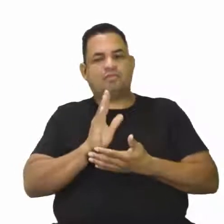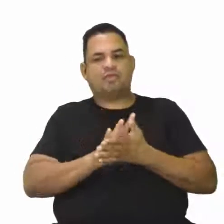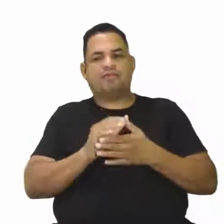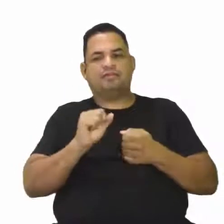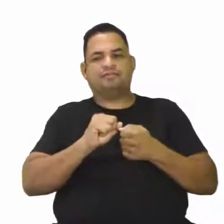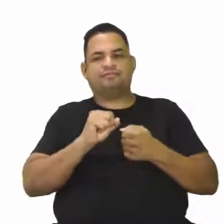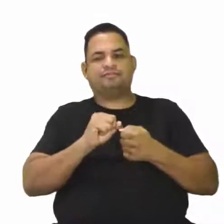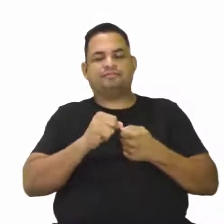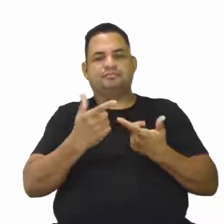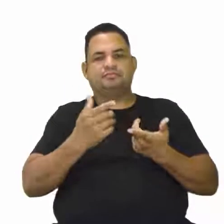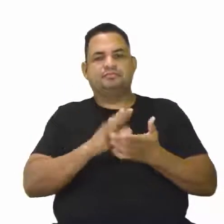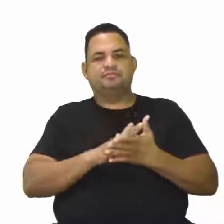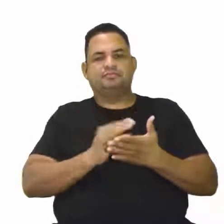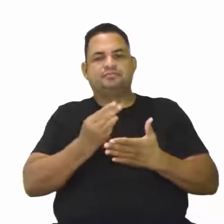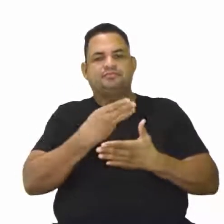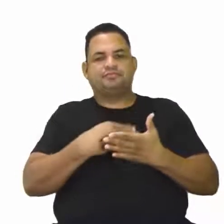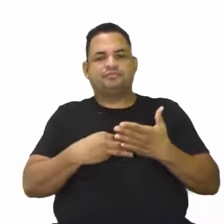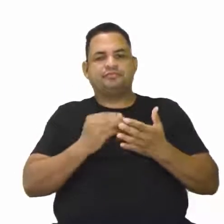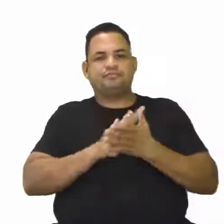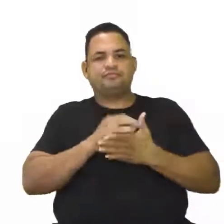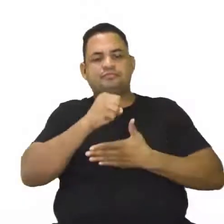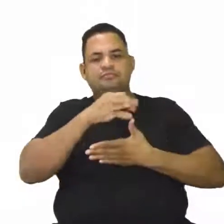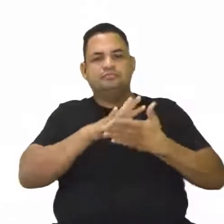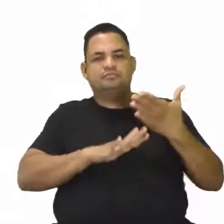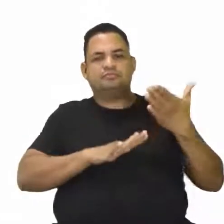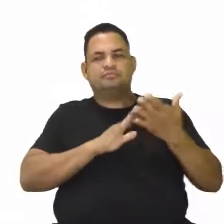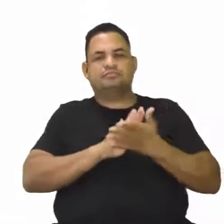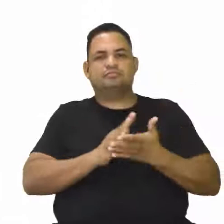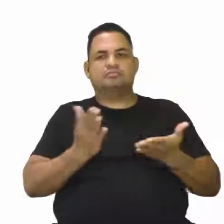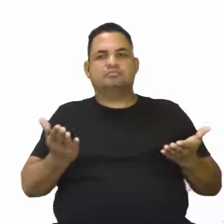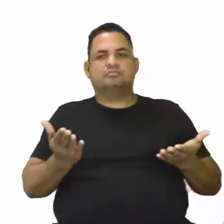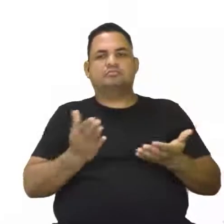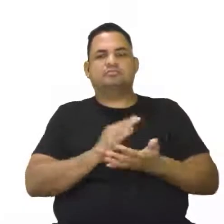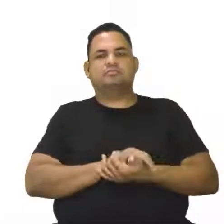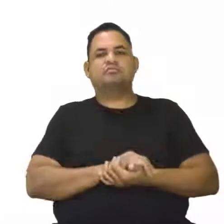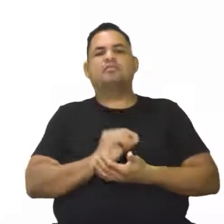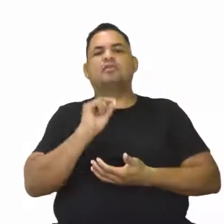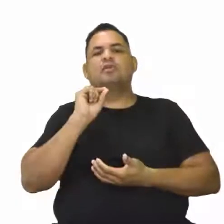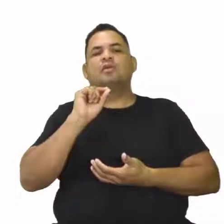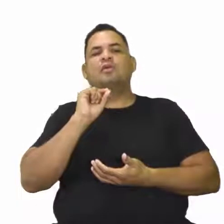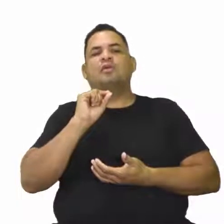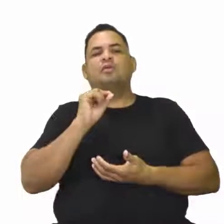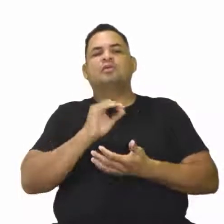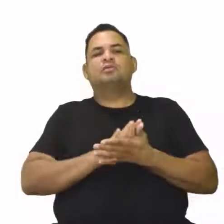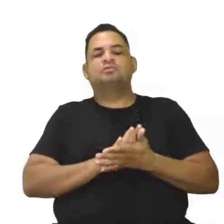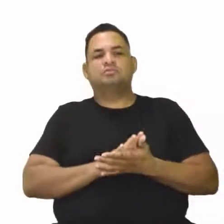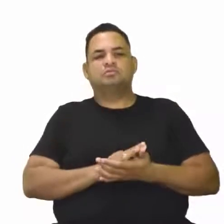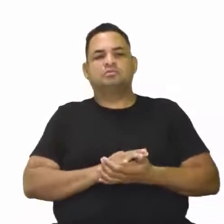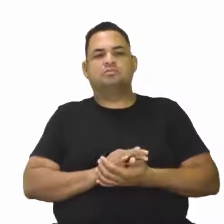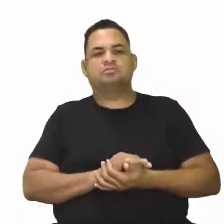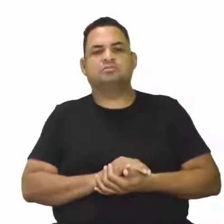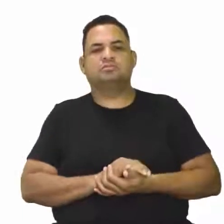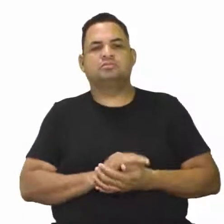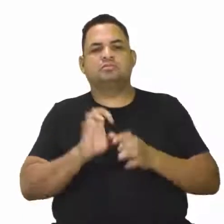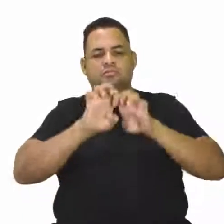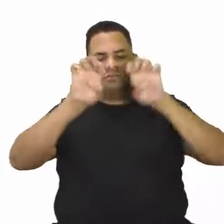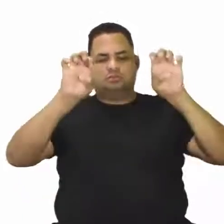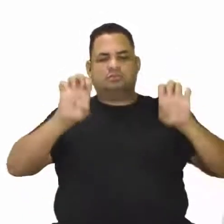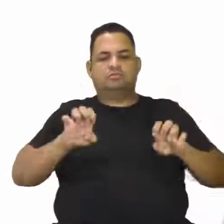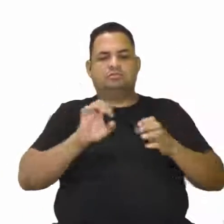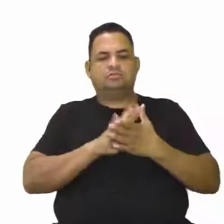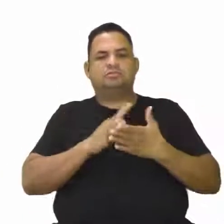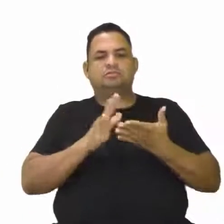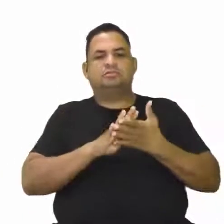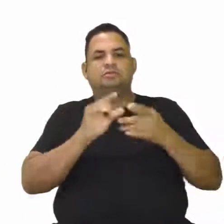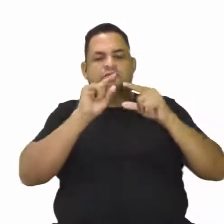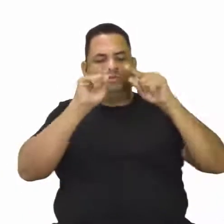fazer esse mapa aí nas atividades de vocês. O que é um mapa conceitual? É uma estrutura gráfica